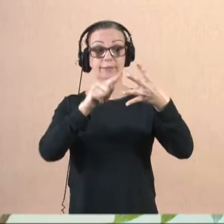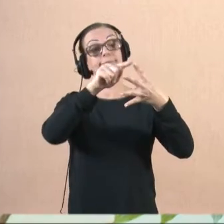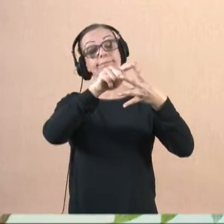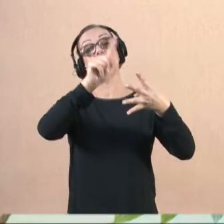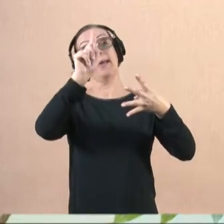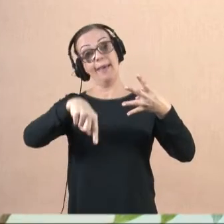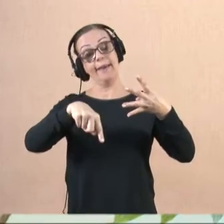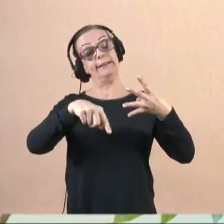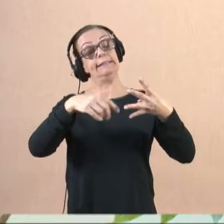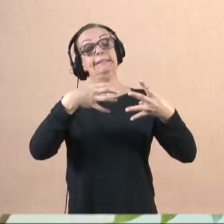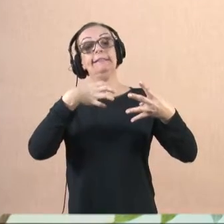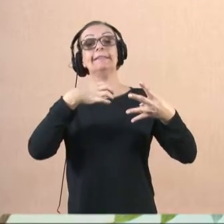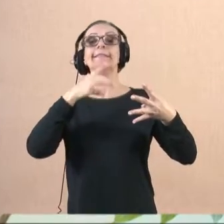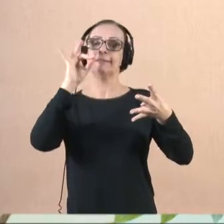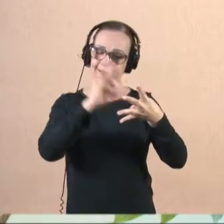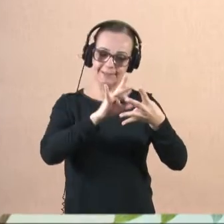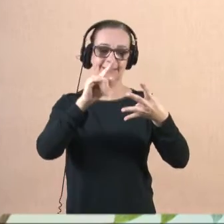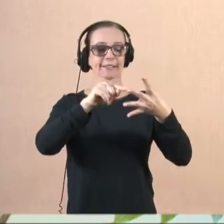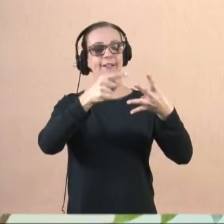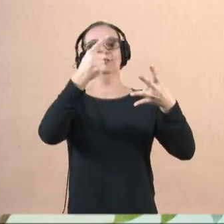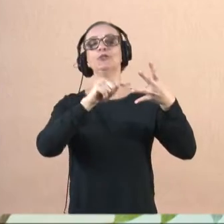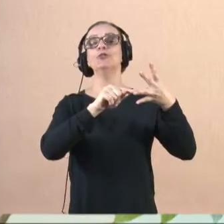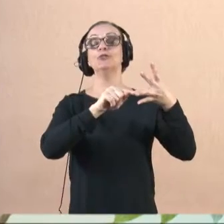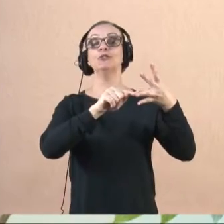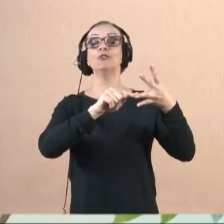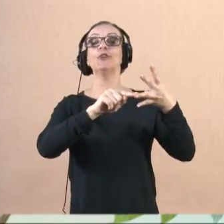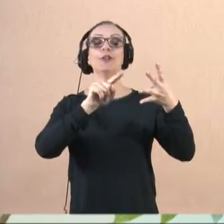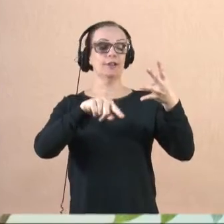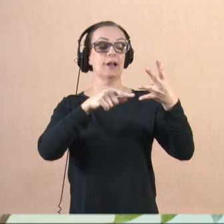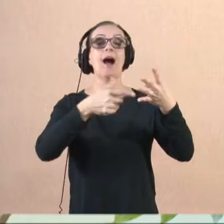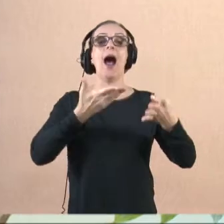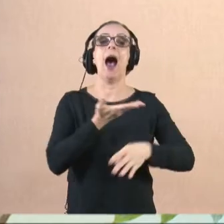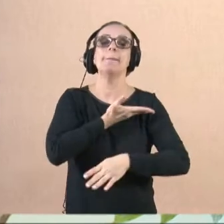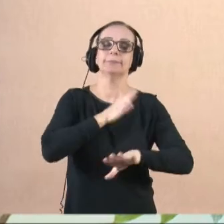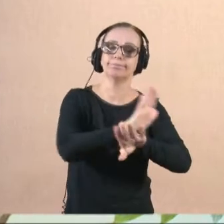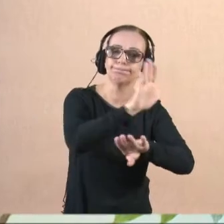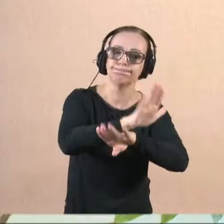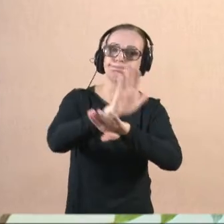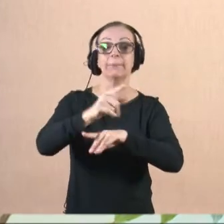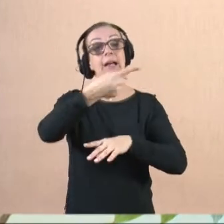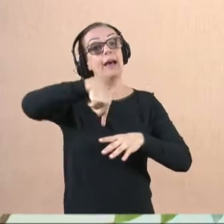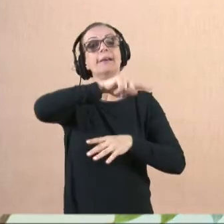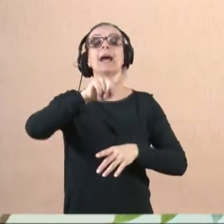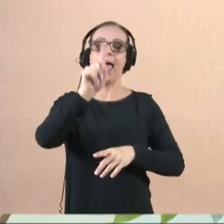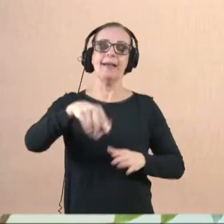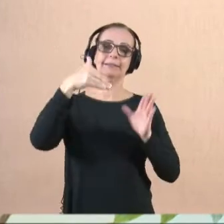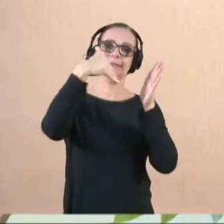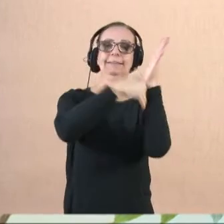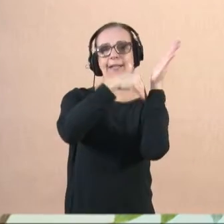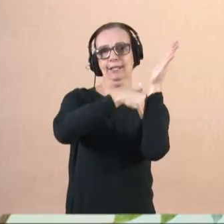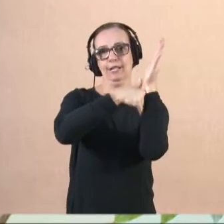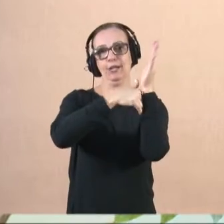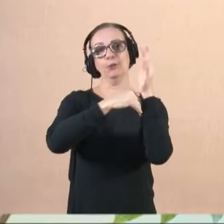sinceridade sensibilização ea solidariedade são algumas dicas os segredos que fazem parte